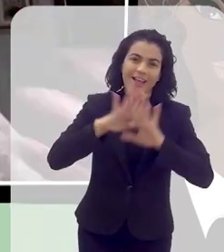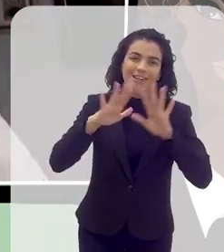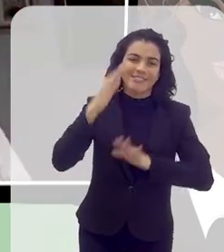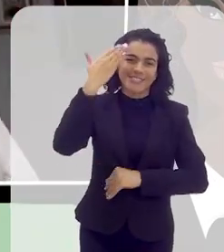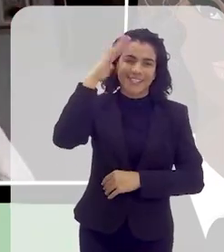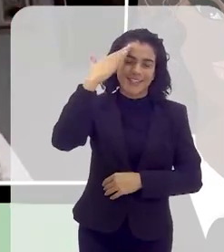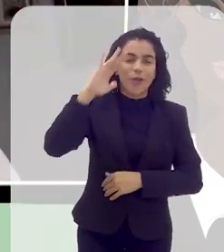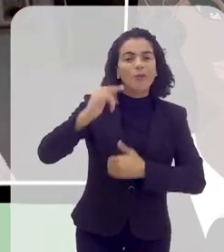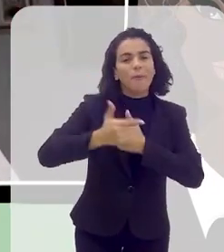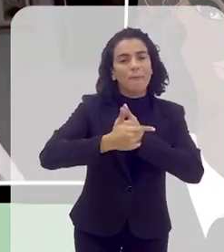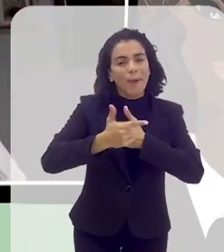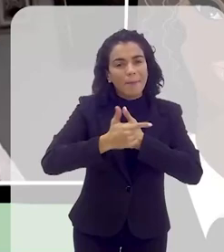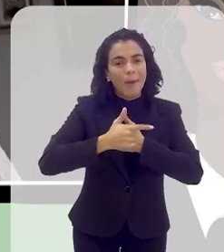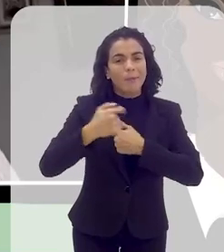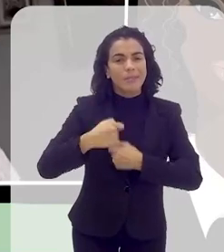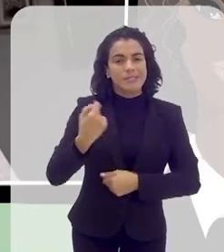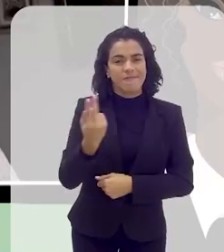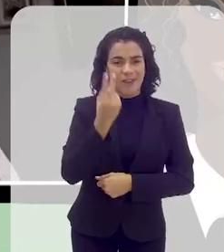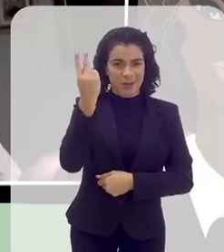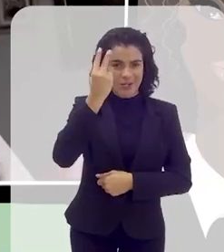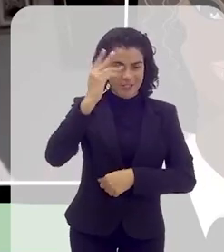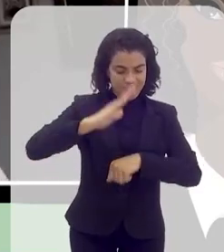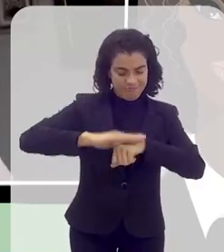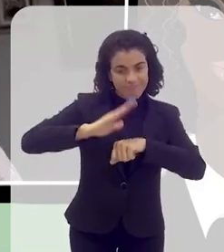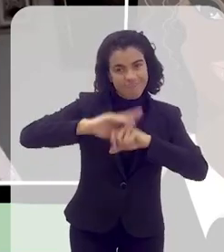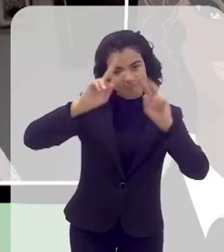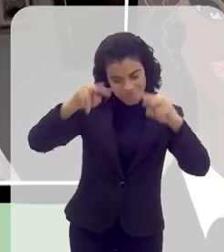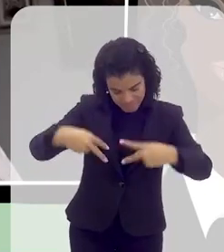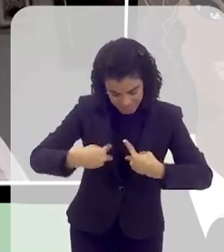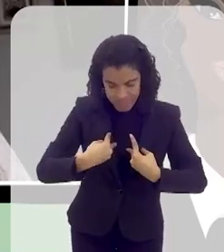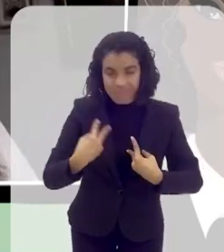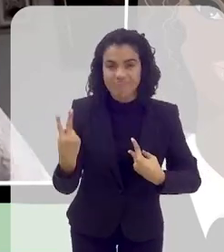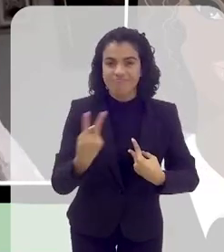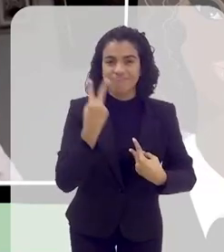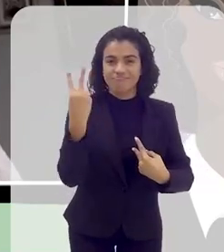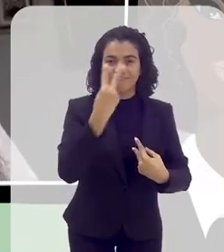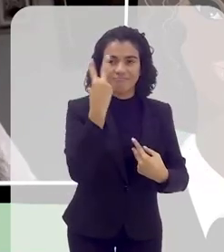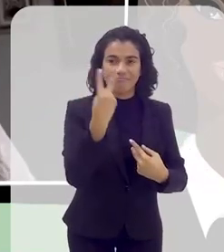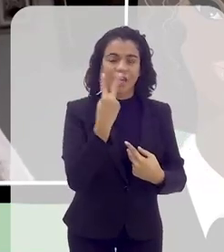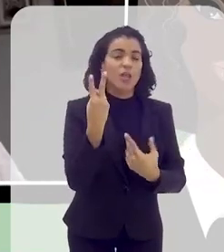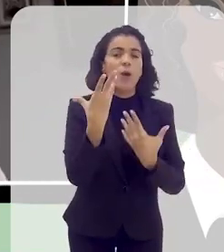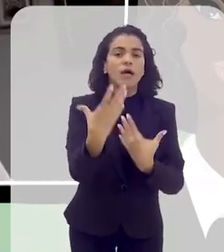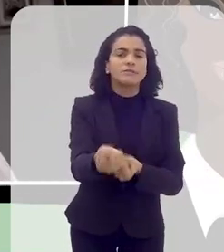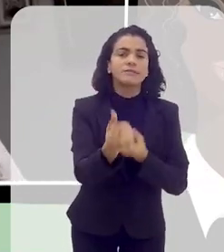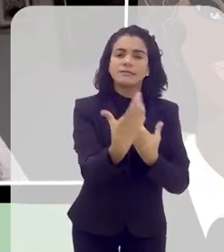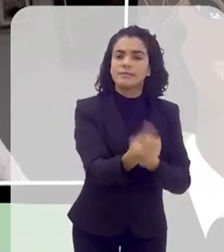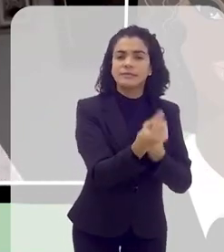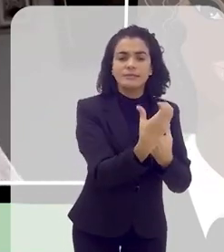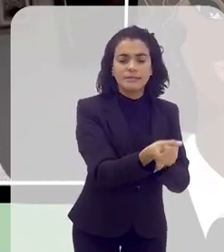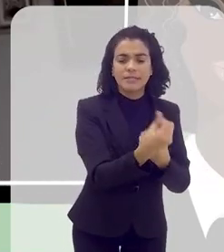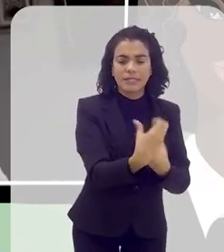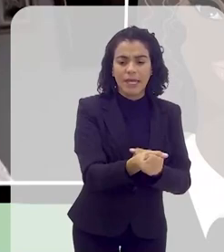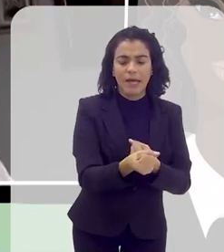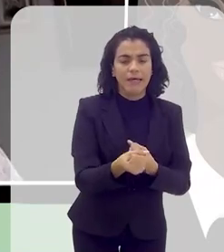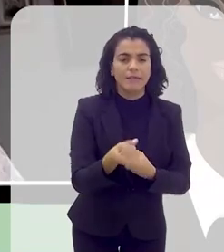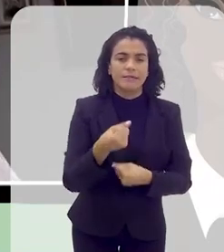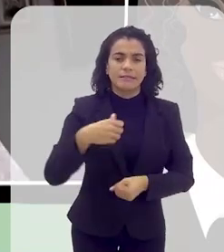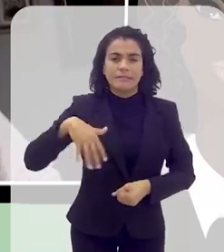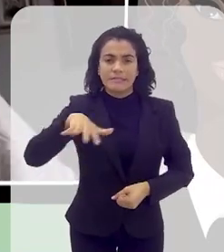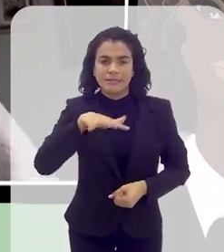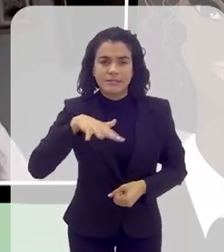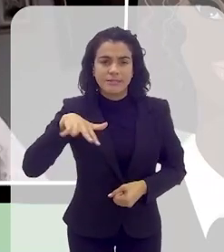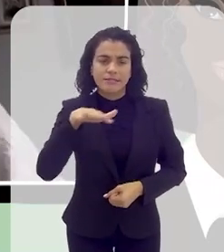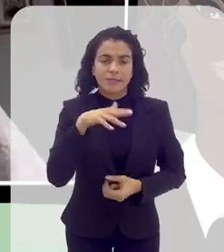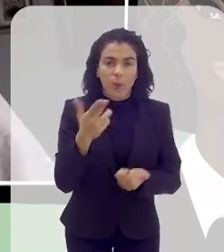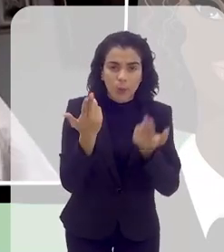agora aprendeu que a gente tem um papel, a gente deve se valorizar, sim. Então, não se submeter e não aceitar